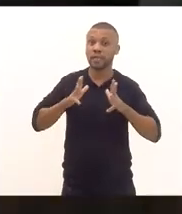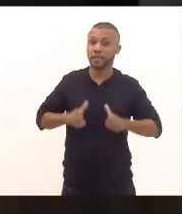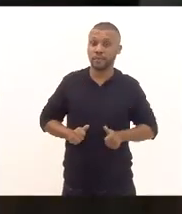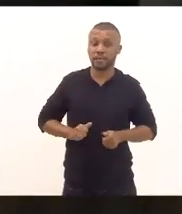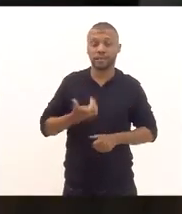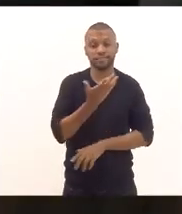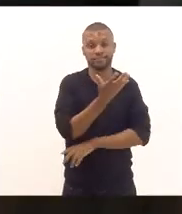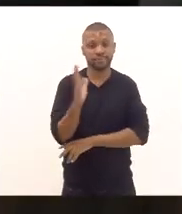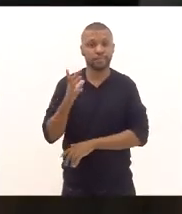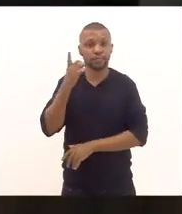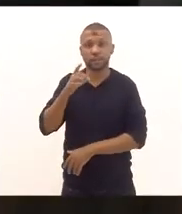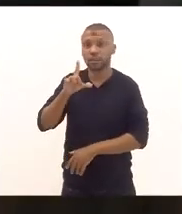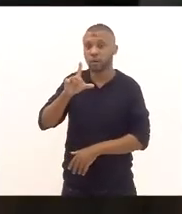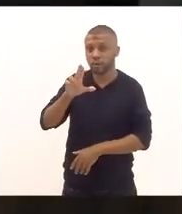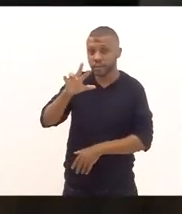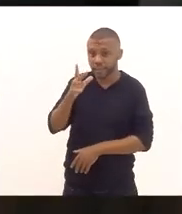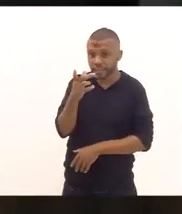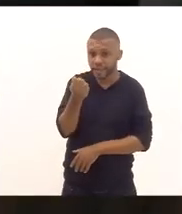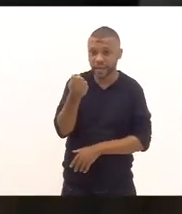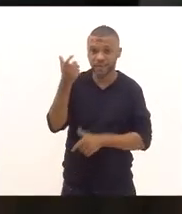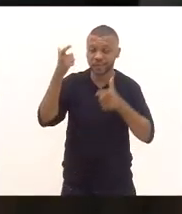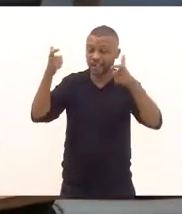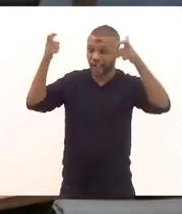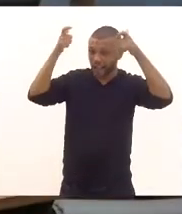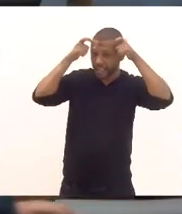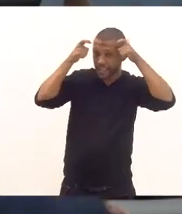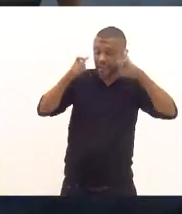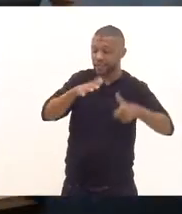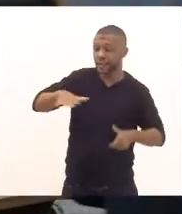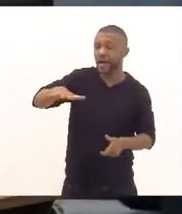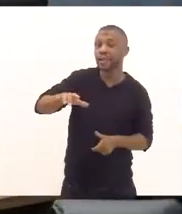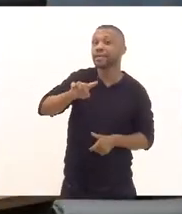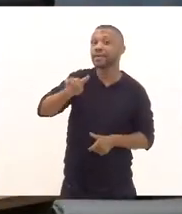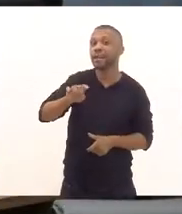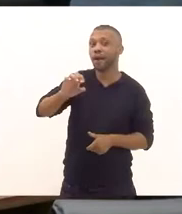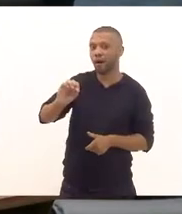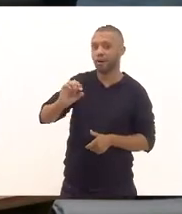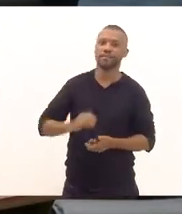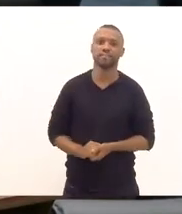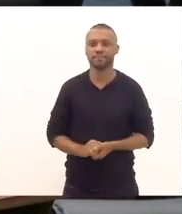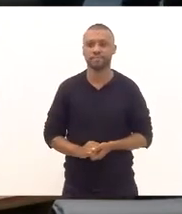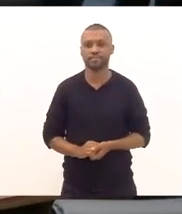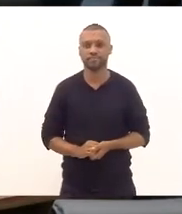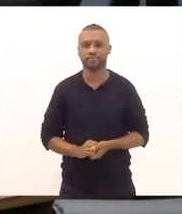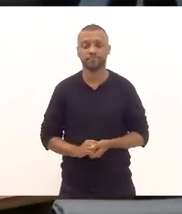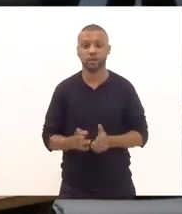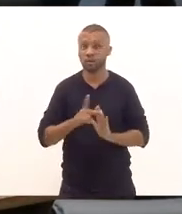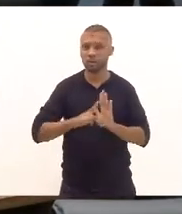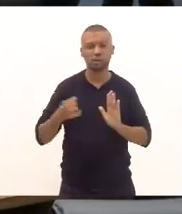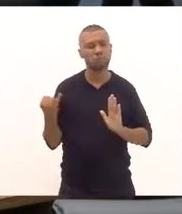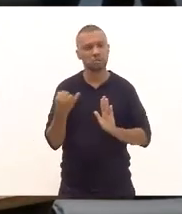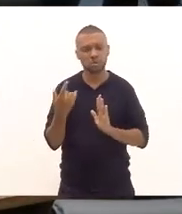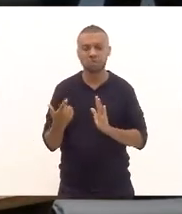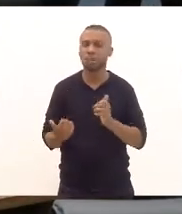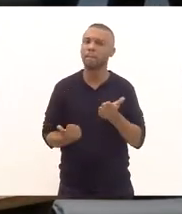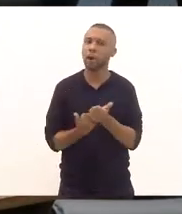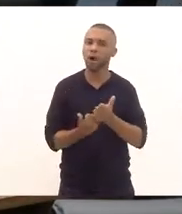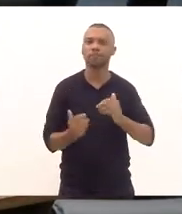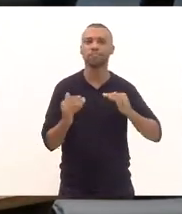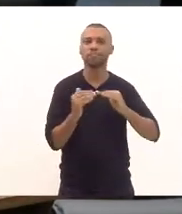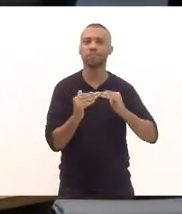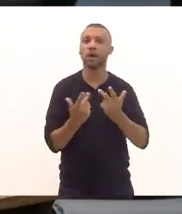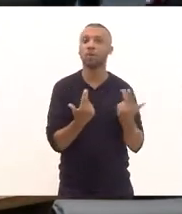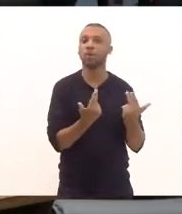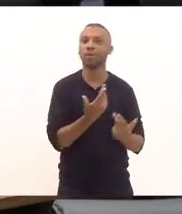Deputado a Lucinha Nossa rainha da Zona Oeste o projeto importantíssimo parecer favorável à companhia